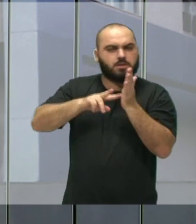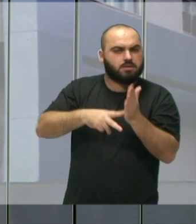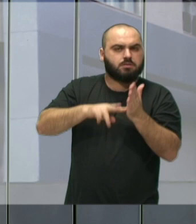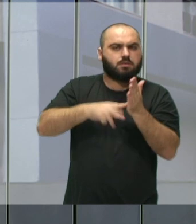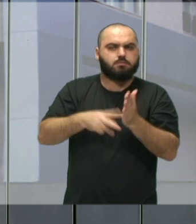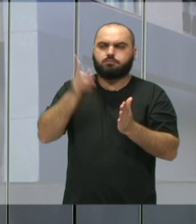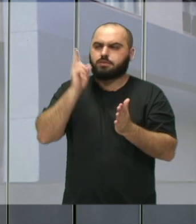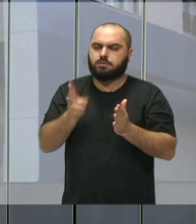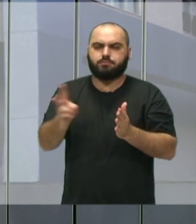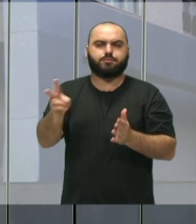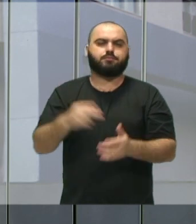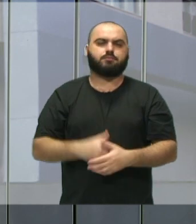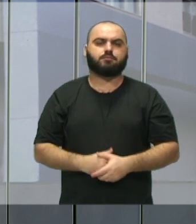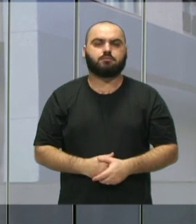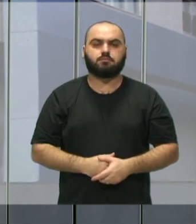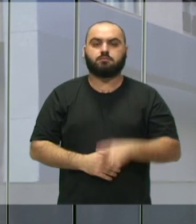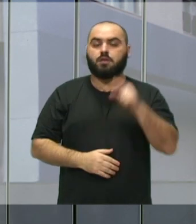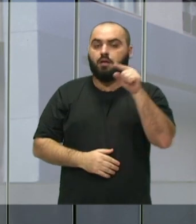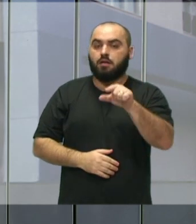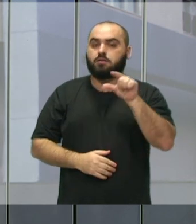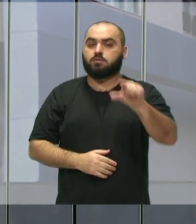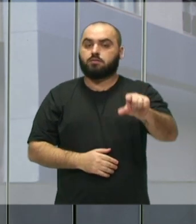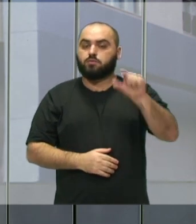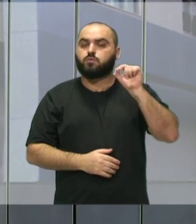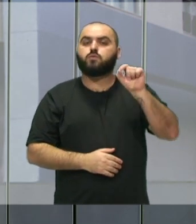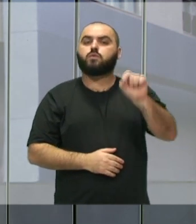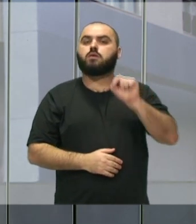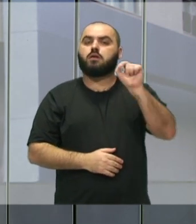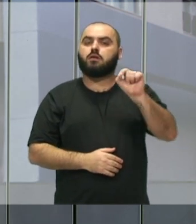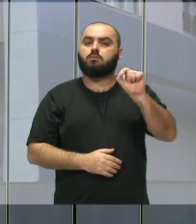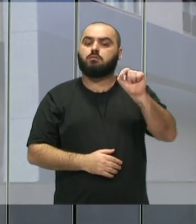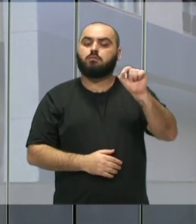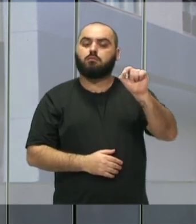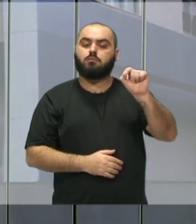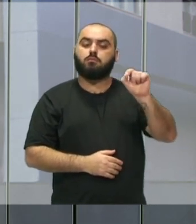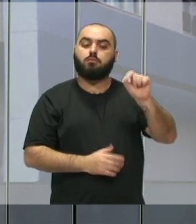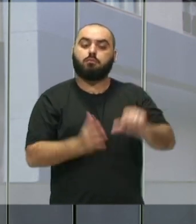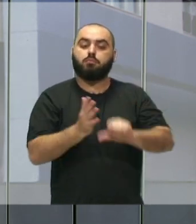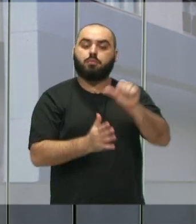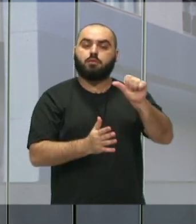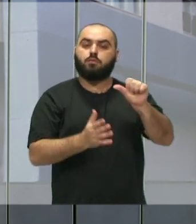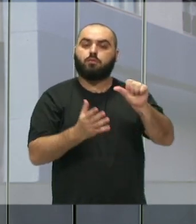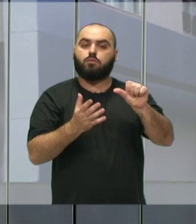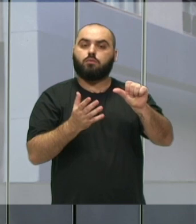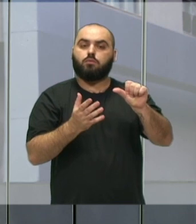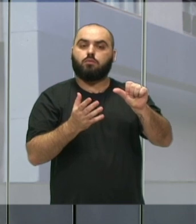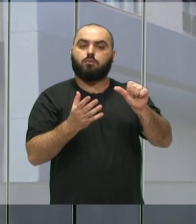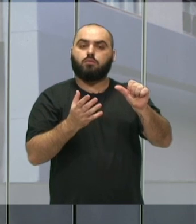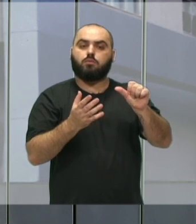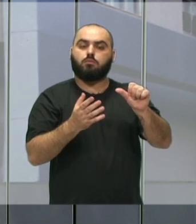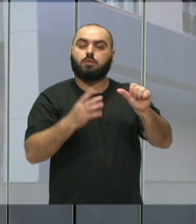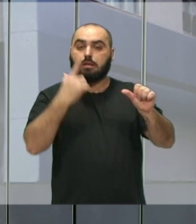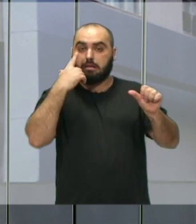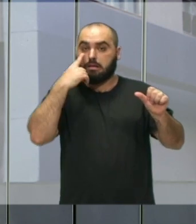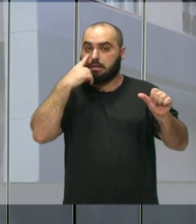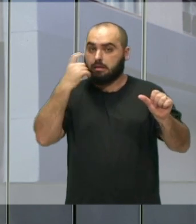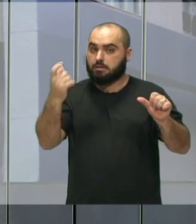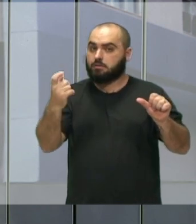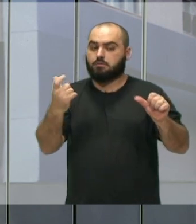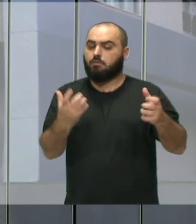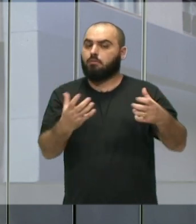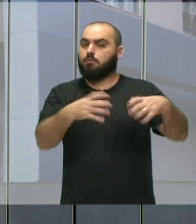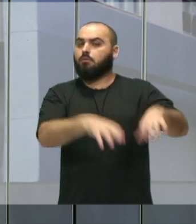categoria indicaram que, num primeiro momento, seria mais interessante